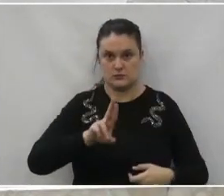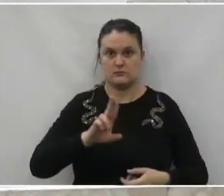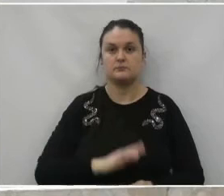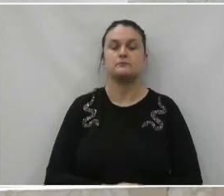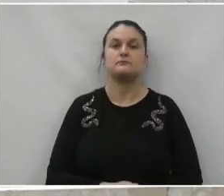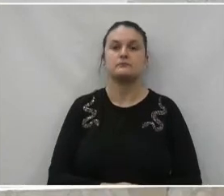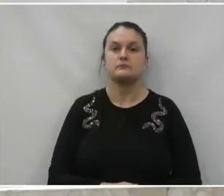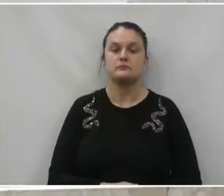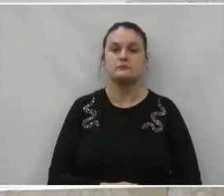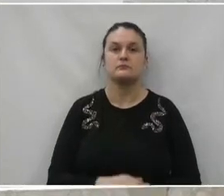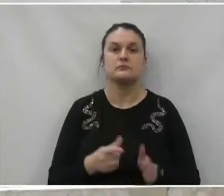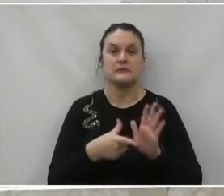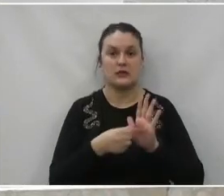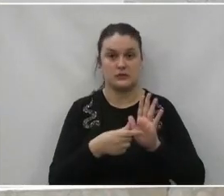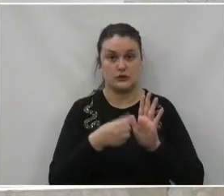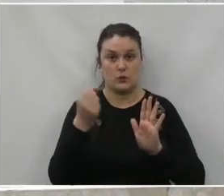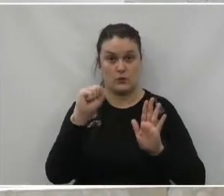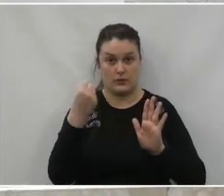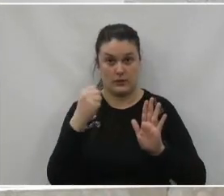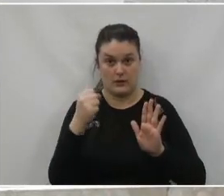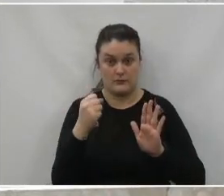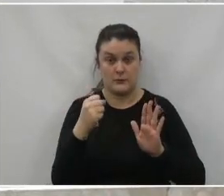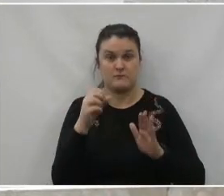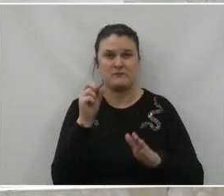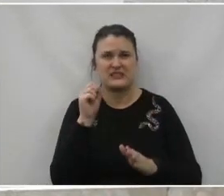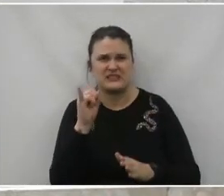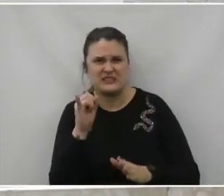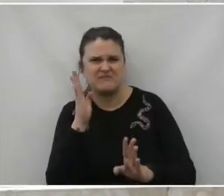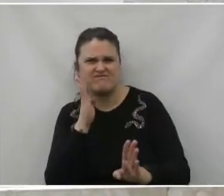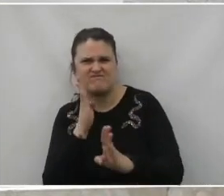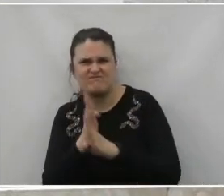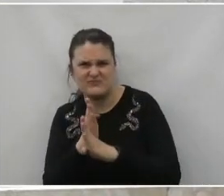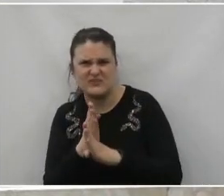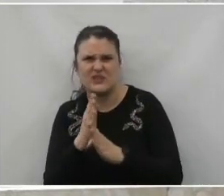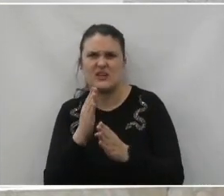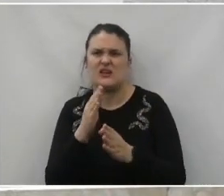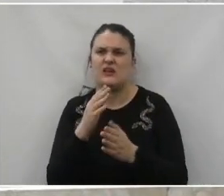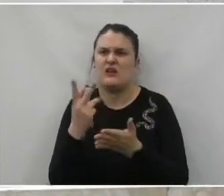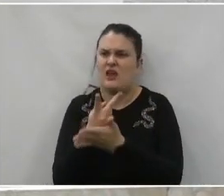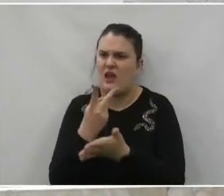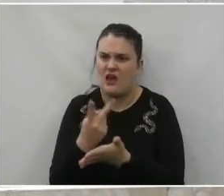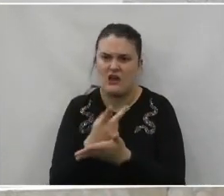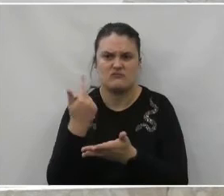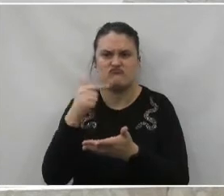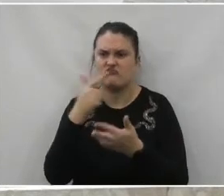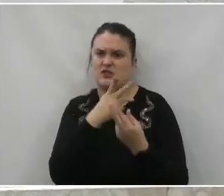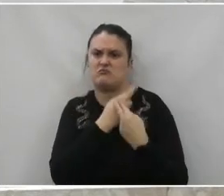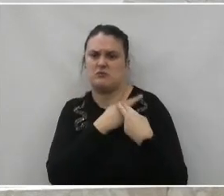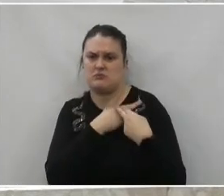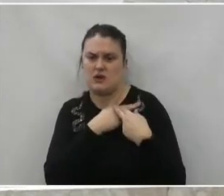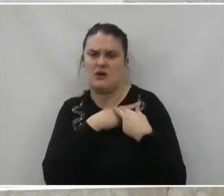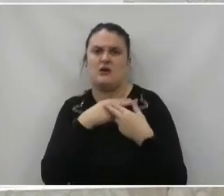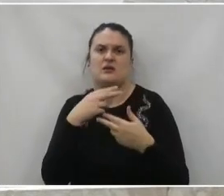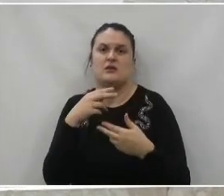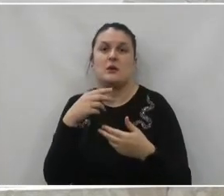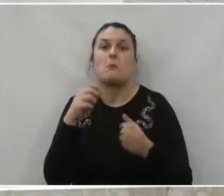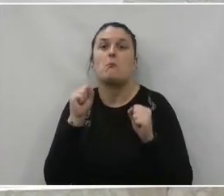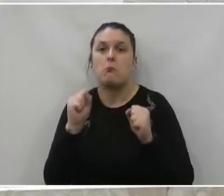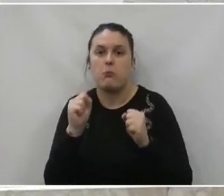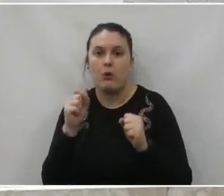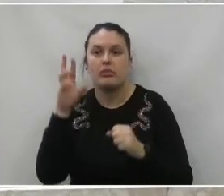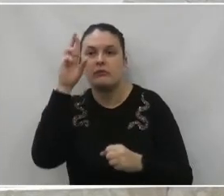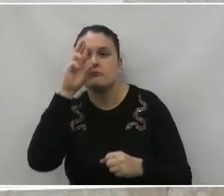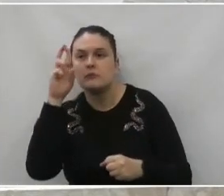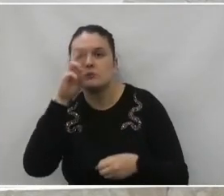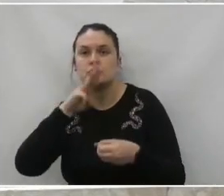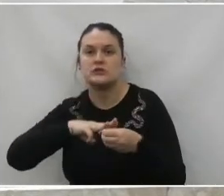proteção. Artigo 8º. A constatação da infração e notificação do infrator poderá ser realizada pela